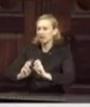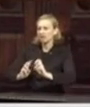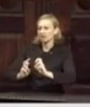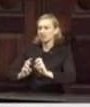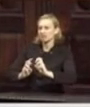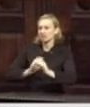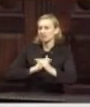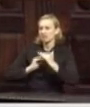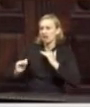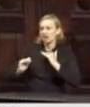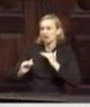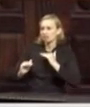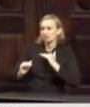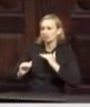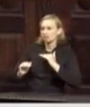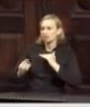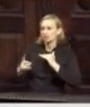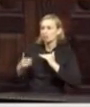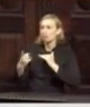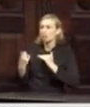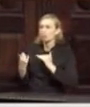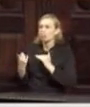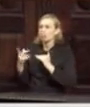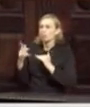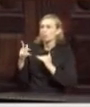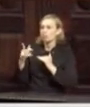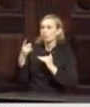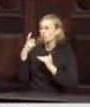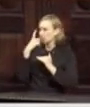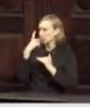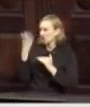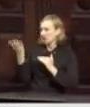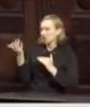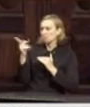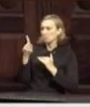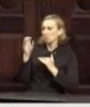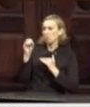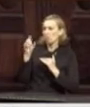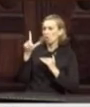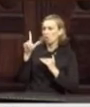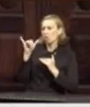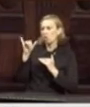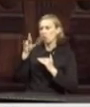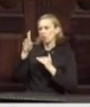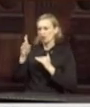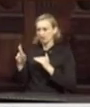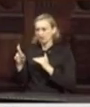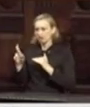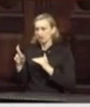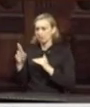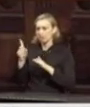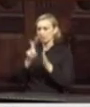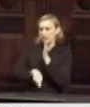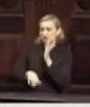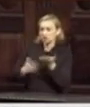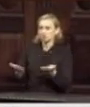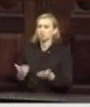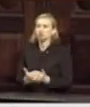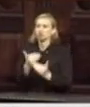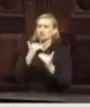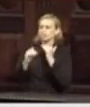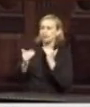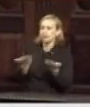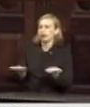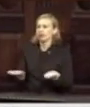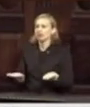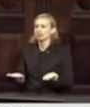menos poluentes, o governo tem pego o recurso do FECAM para investir, por exemplo, no metrô, por exemplo, no